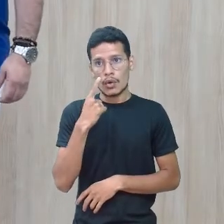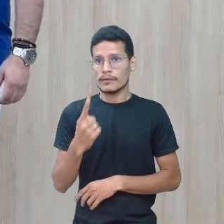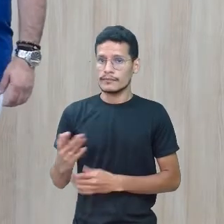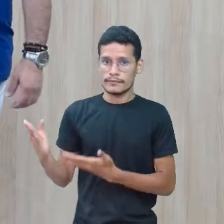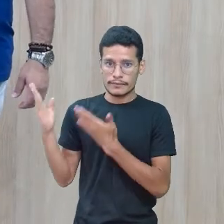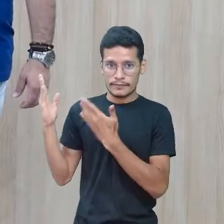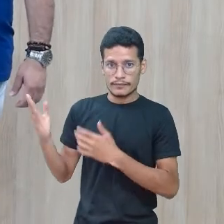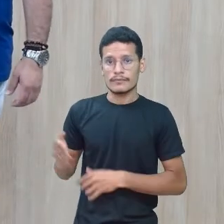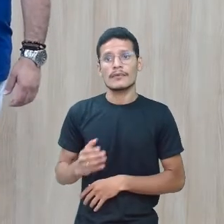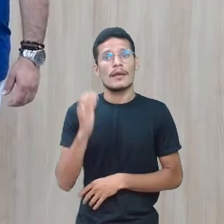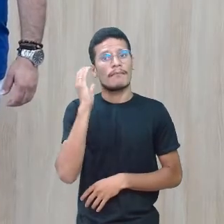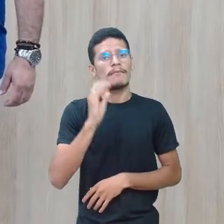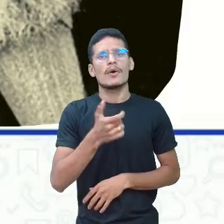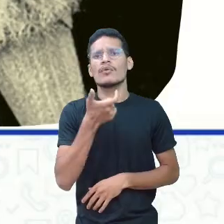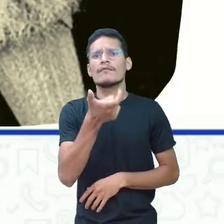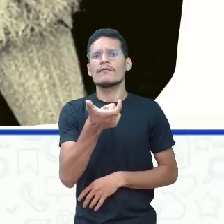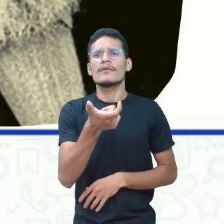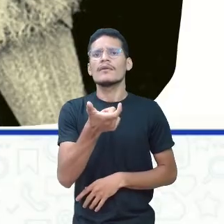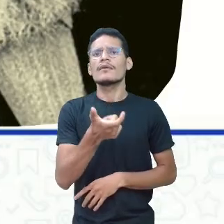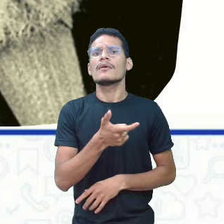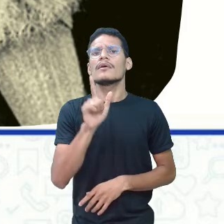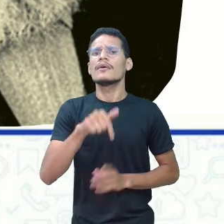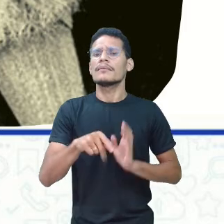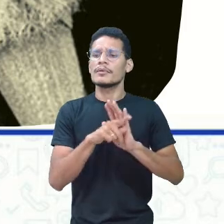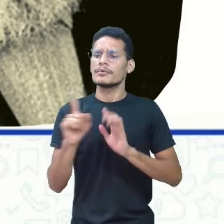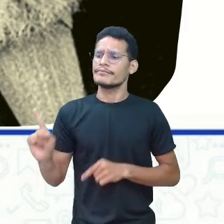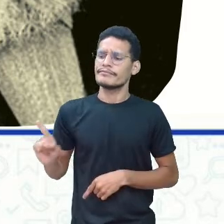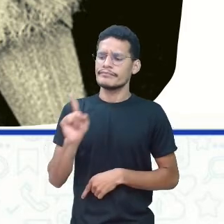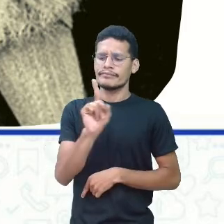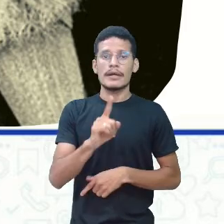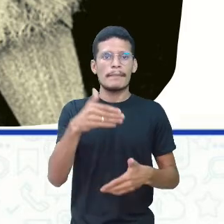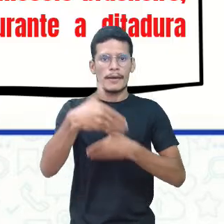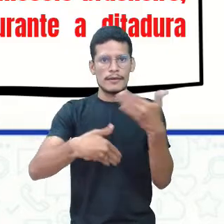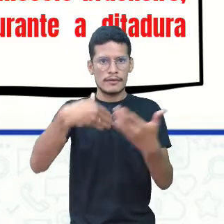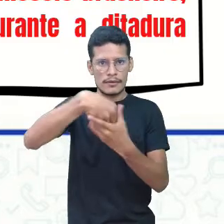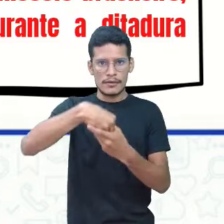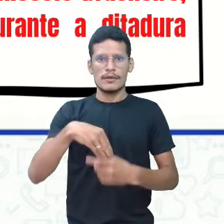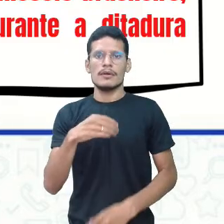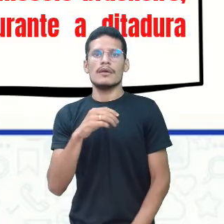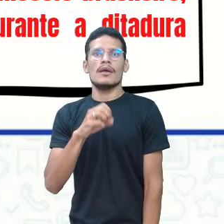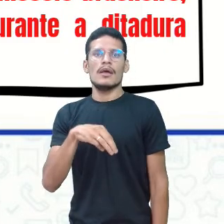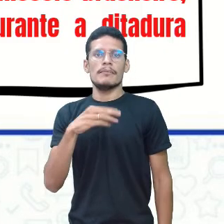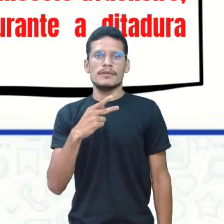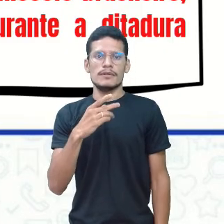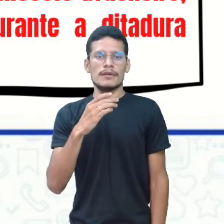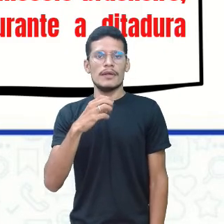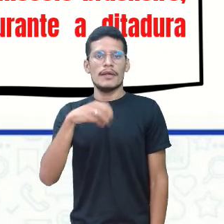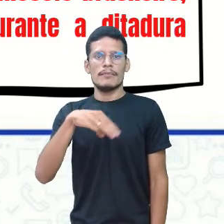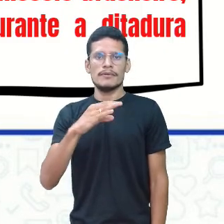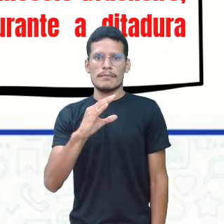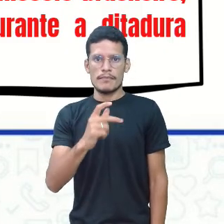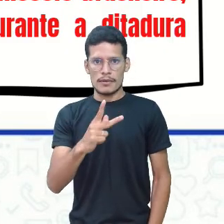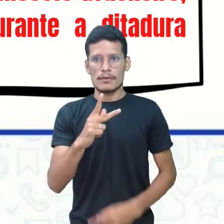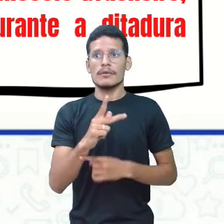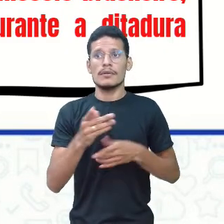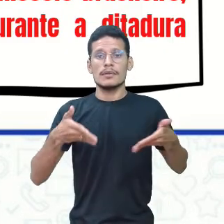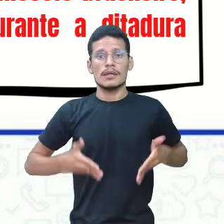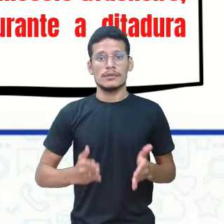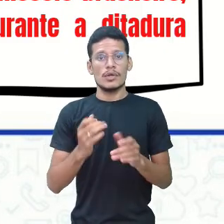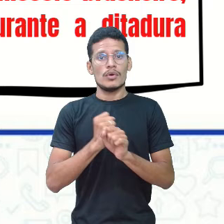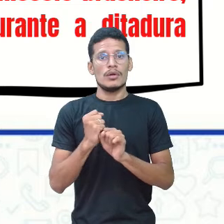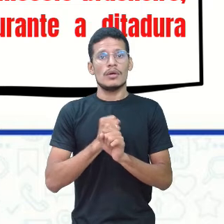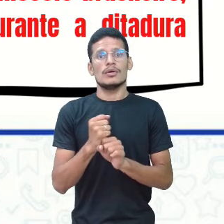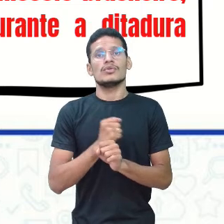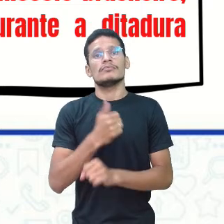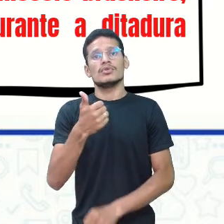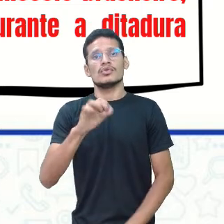Então, o Paulo Freire foi um dos integrantes, né, do MCP, ok? Nasceu em 19 de